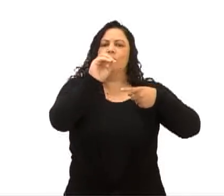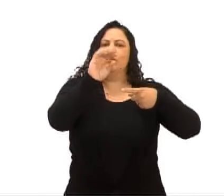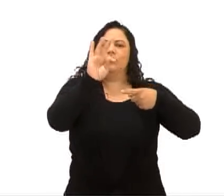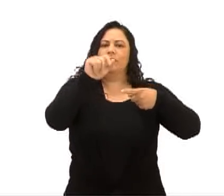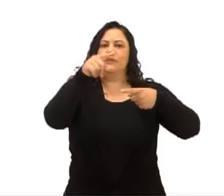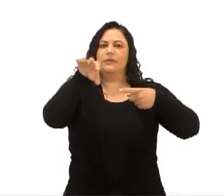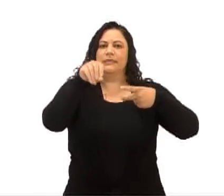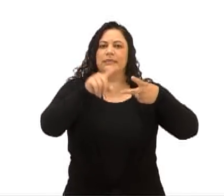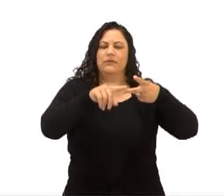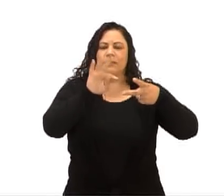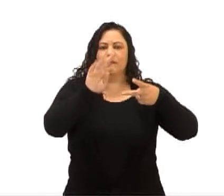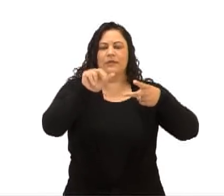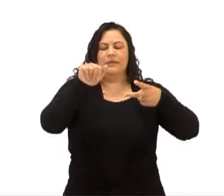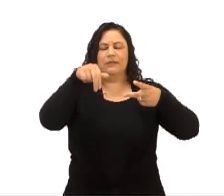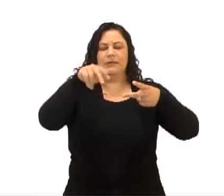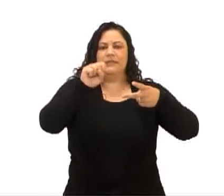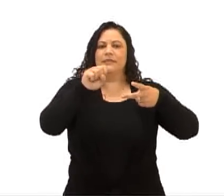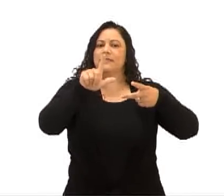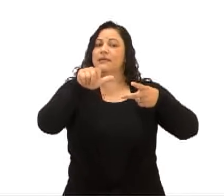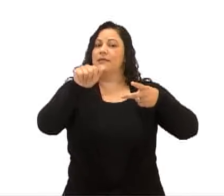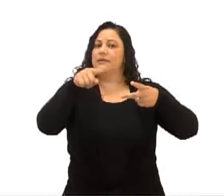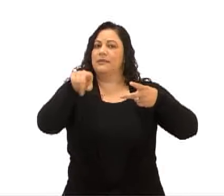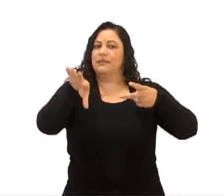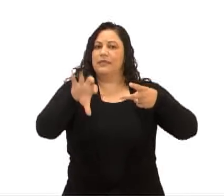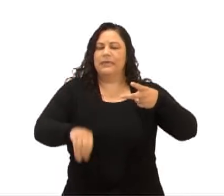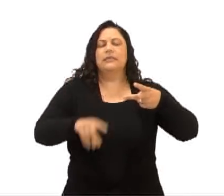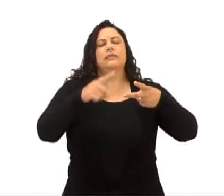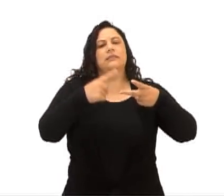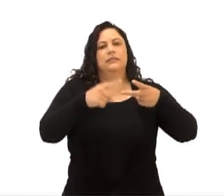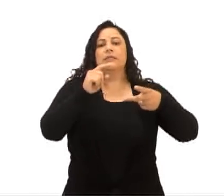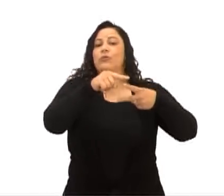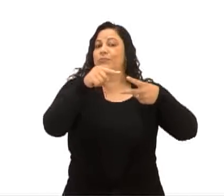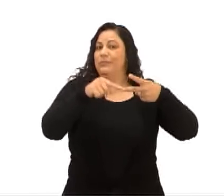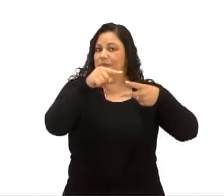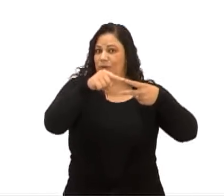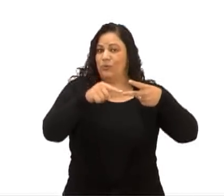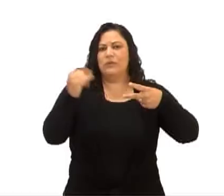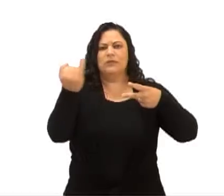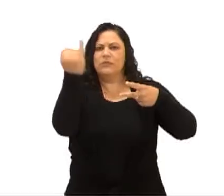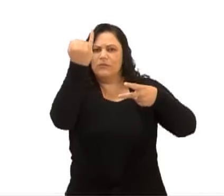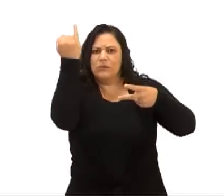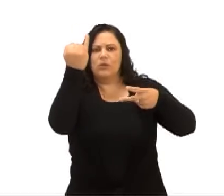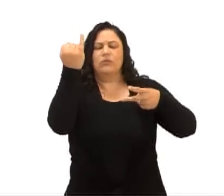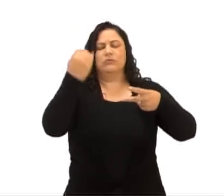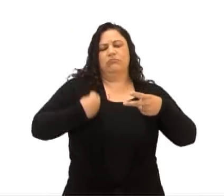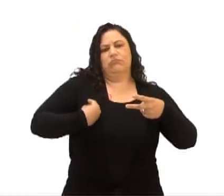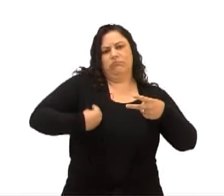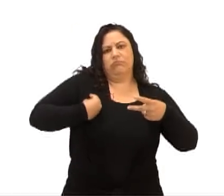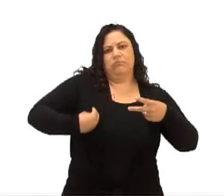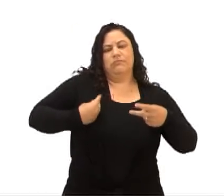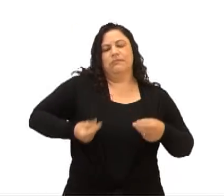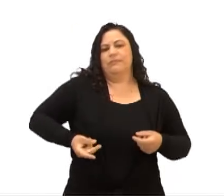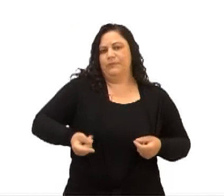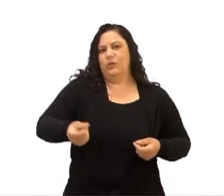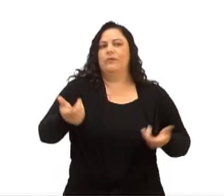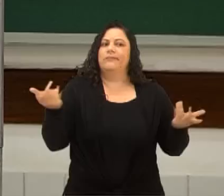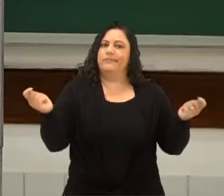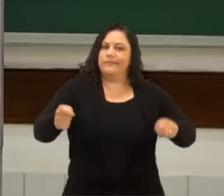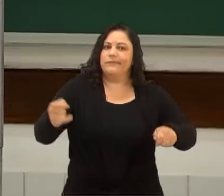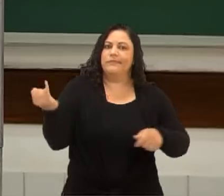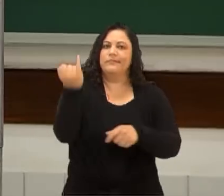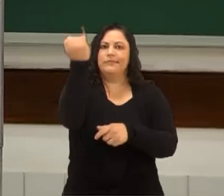que eles são importantes para nós? Porque eles desencadeiam processos que são importantes para a nossa vida. Vamos lá? Movimento